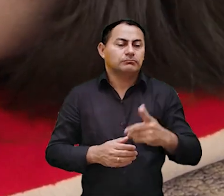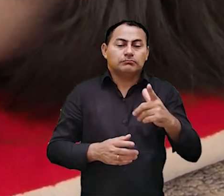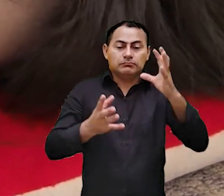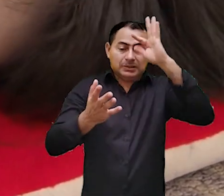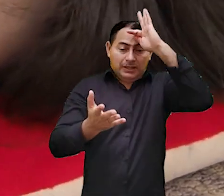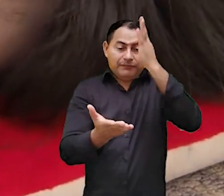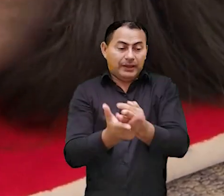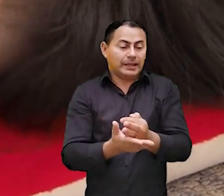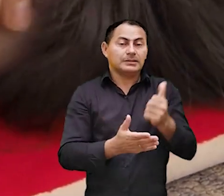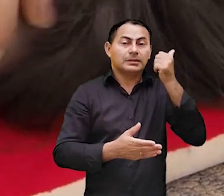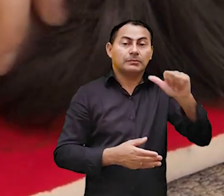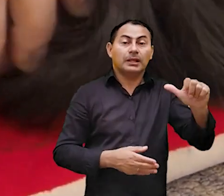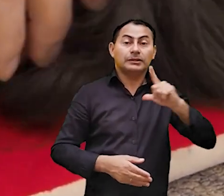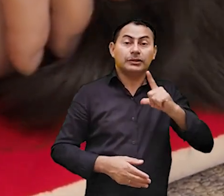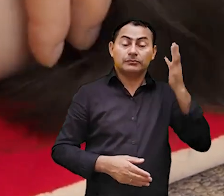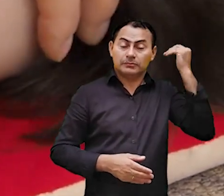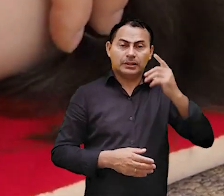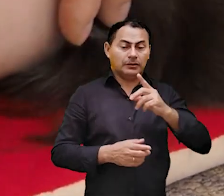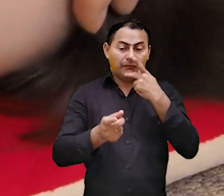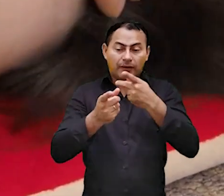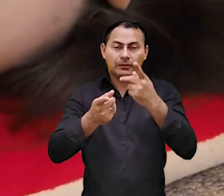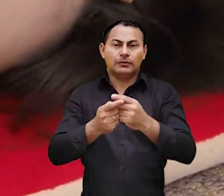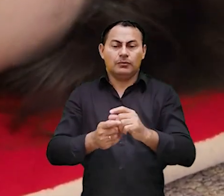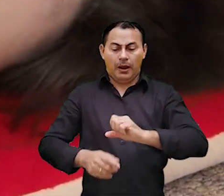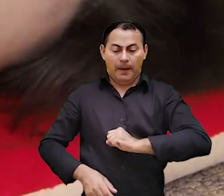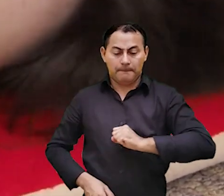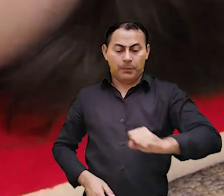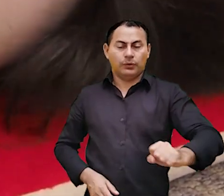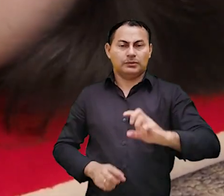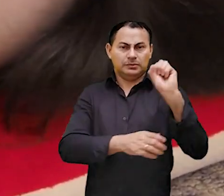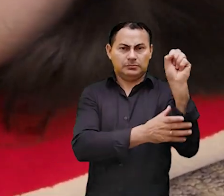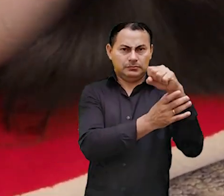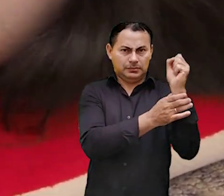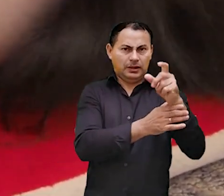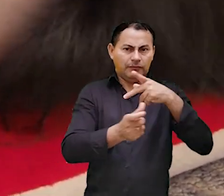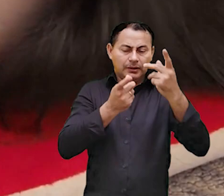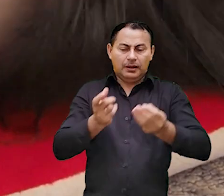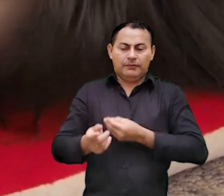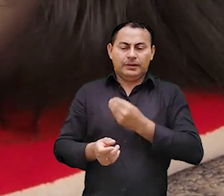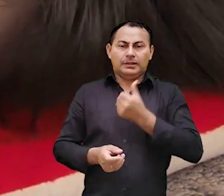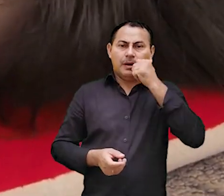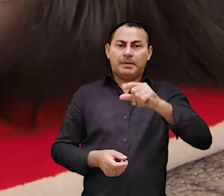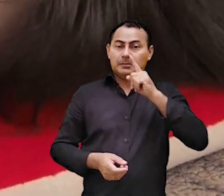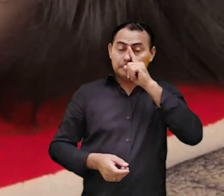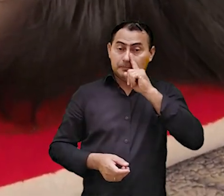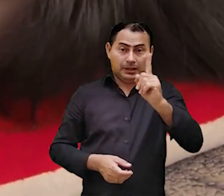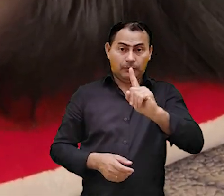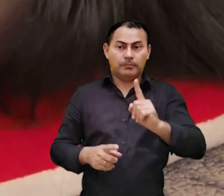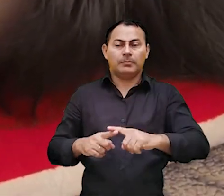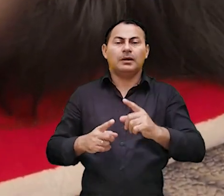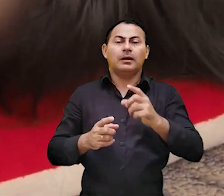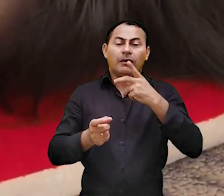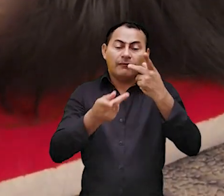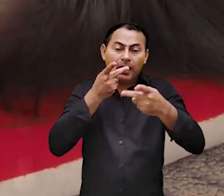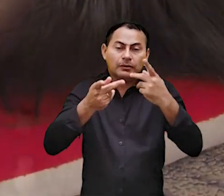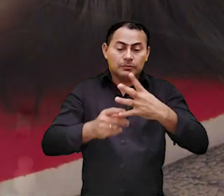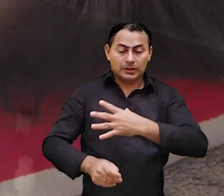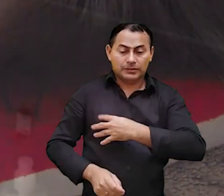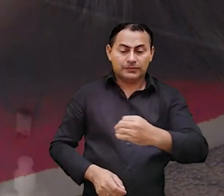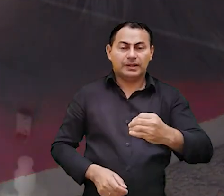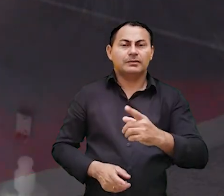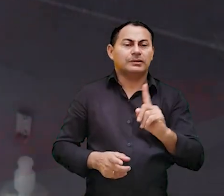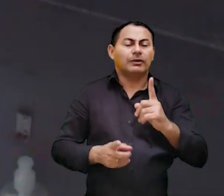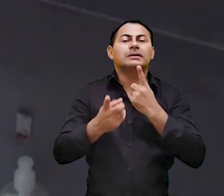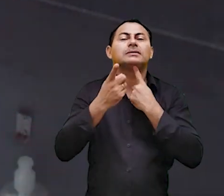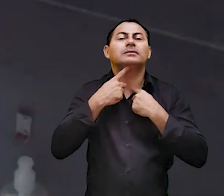temos a mesma convicção que essas mulheres tinham. Não me refiro aos abortos terapêuticos quando a vida da mãe está em risco. Refiro-me